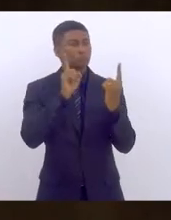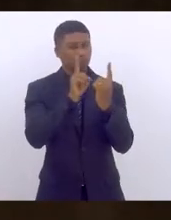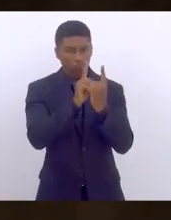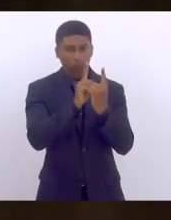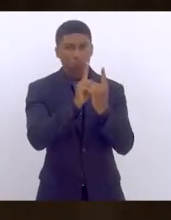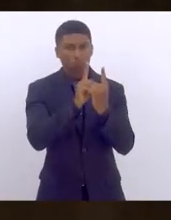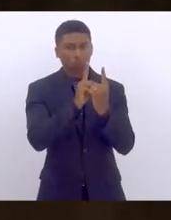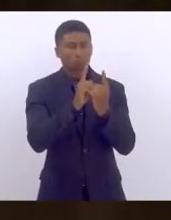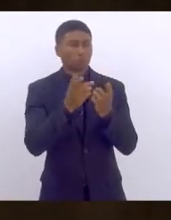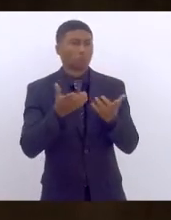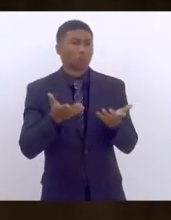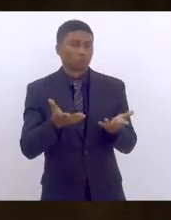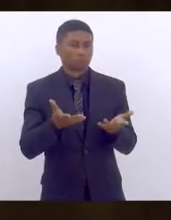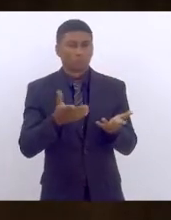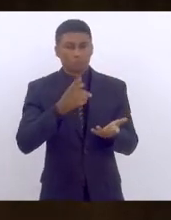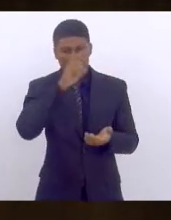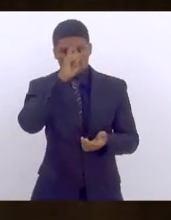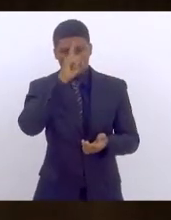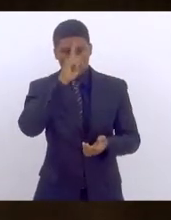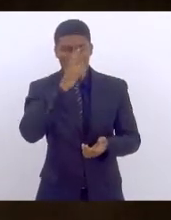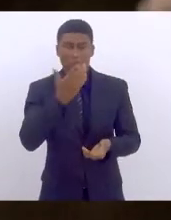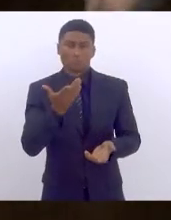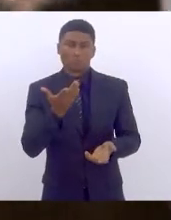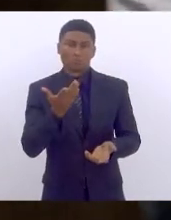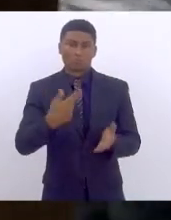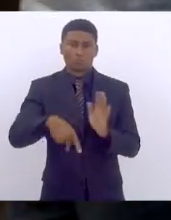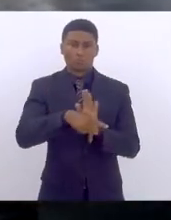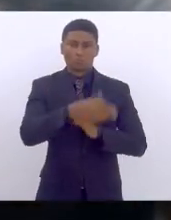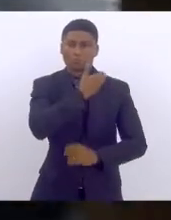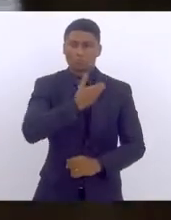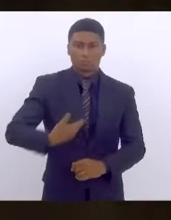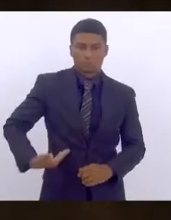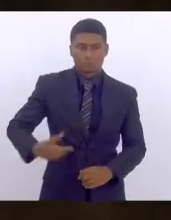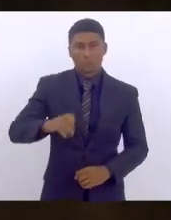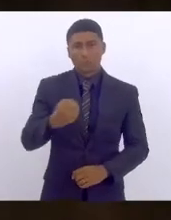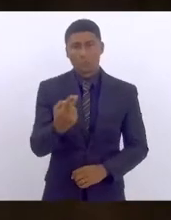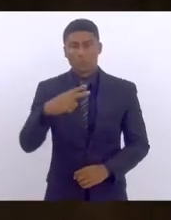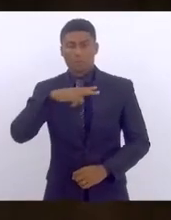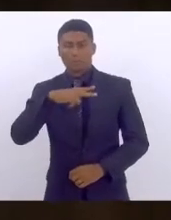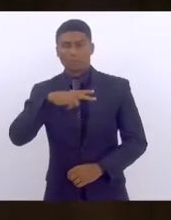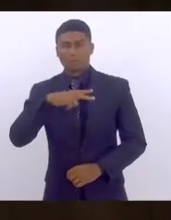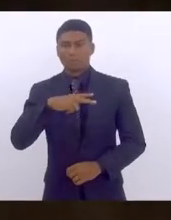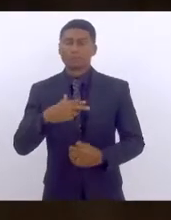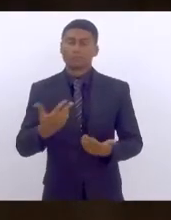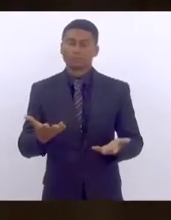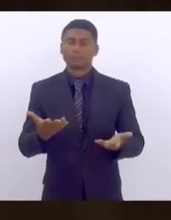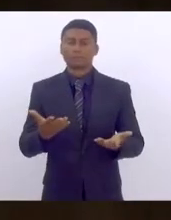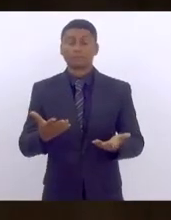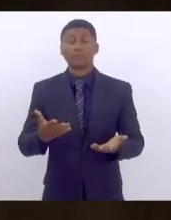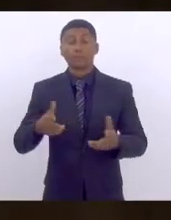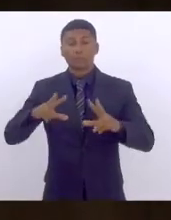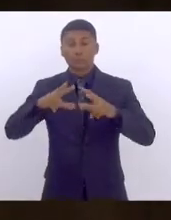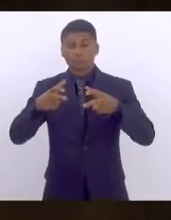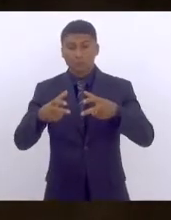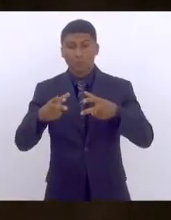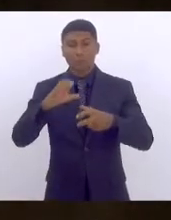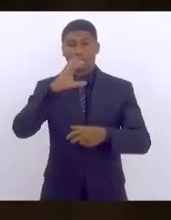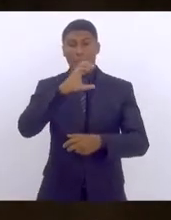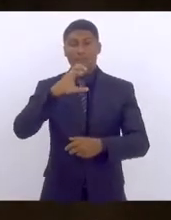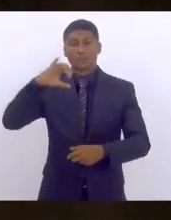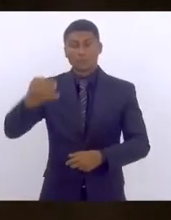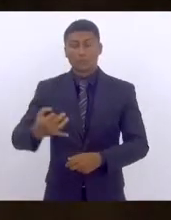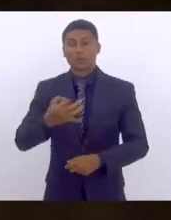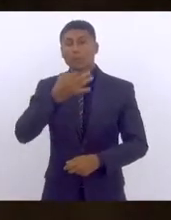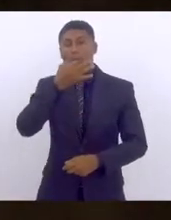estabelecimentos públicos e privados de saúde do Estado do Rio de Janeiro. O parecer, senhora presidente, é